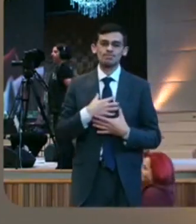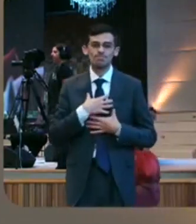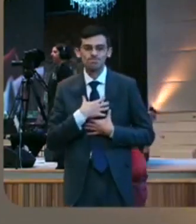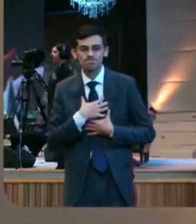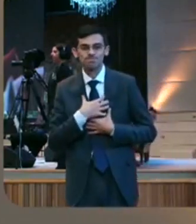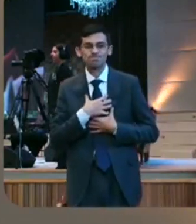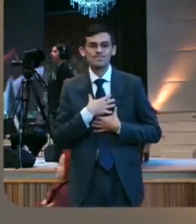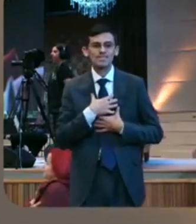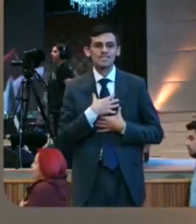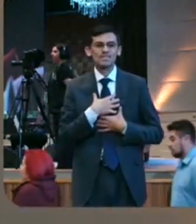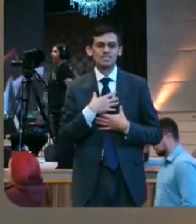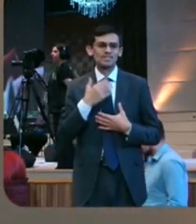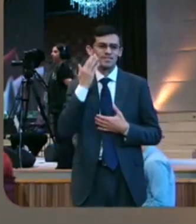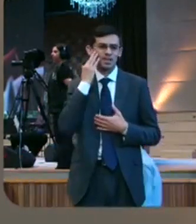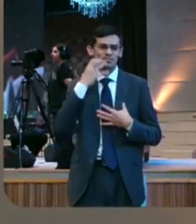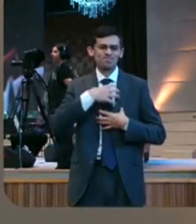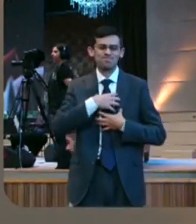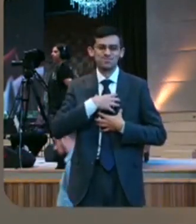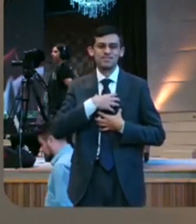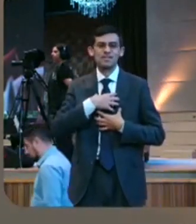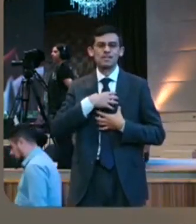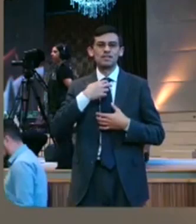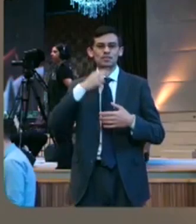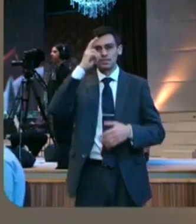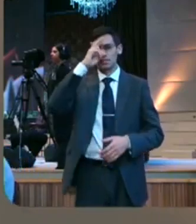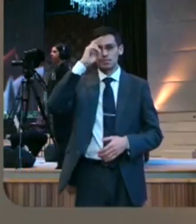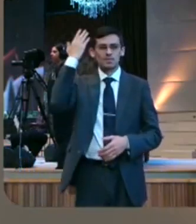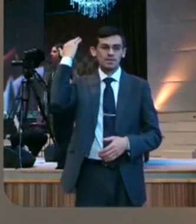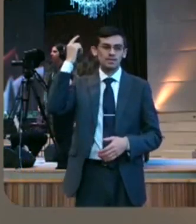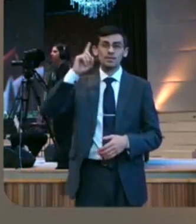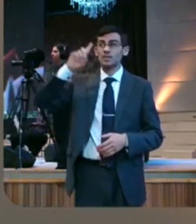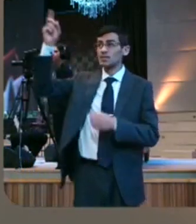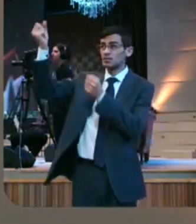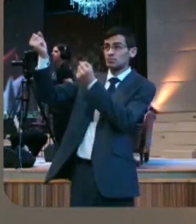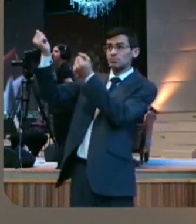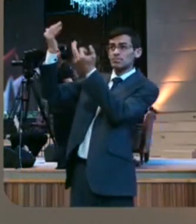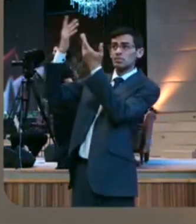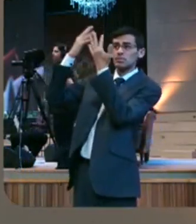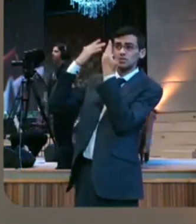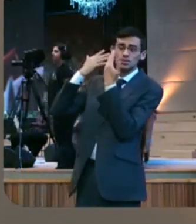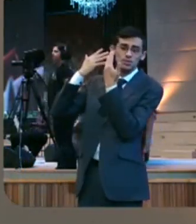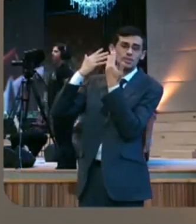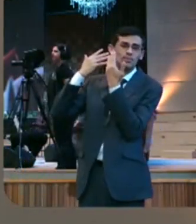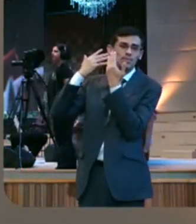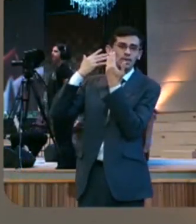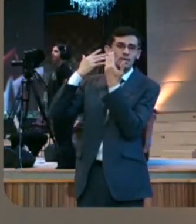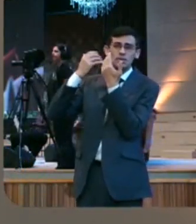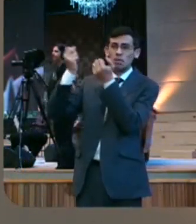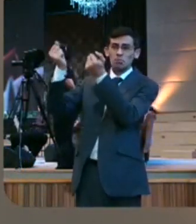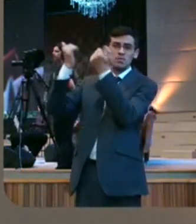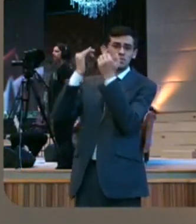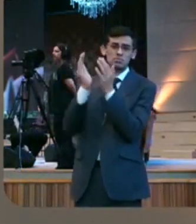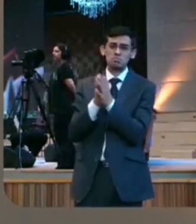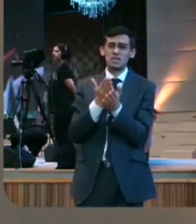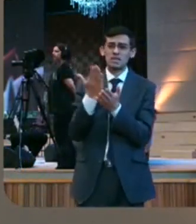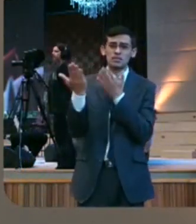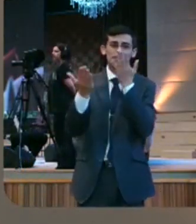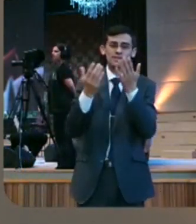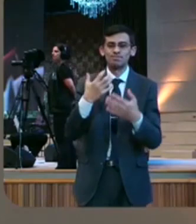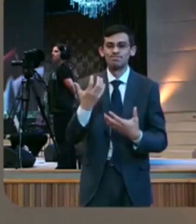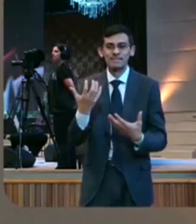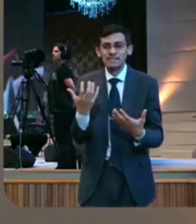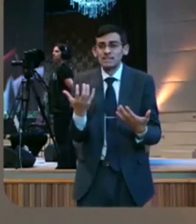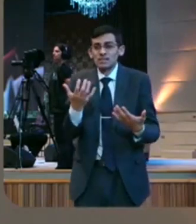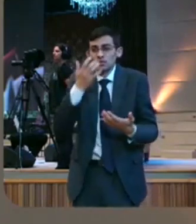constrangido. Sabe quando você fica constrangido? Eu me lembro uma vez que Deus me abençoou, e foi uma bênção tão grande que eu fiquei sem